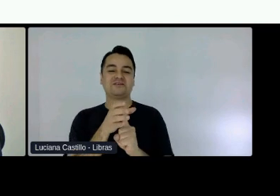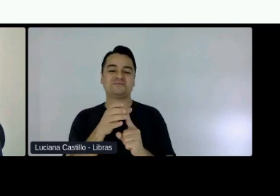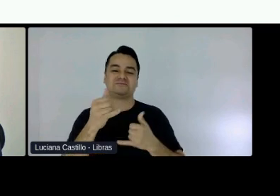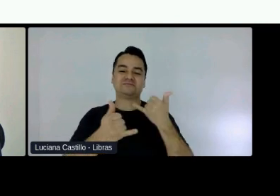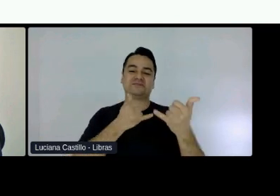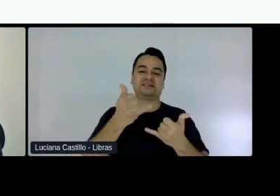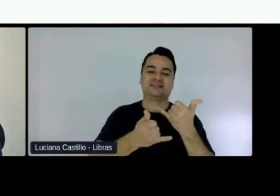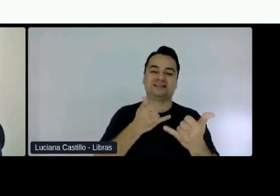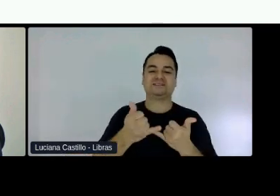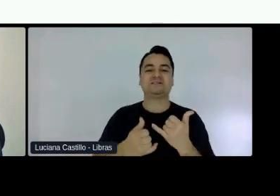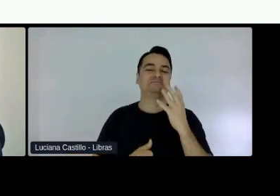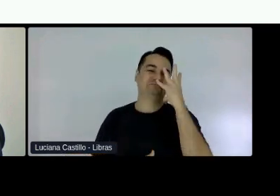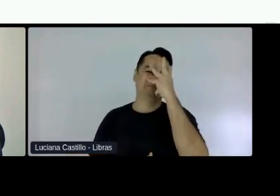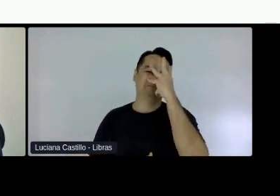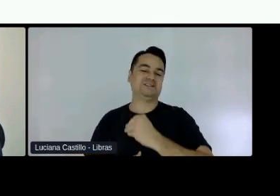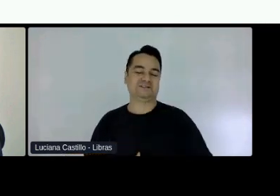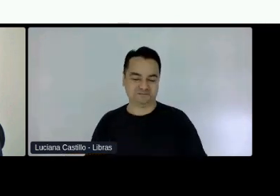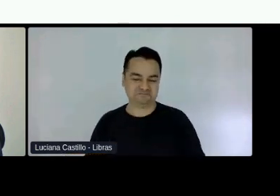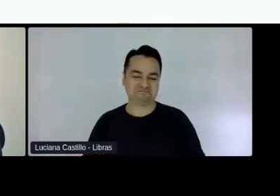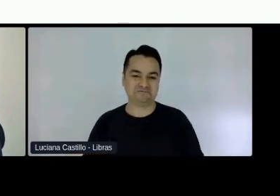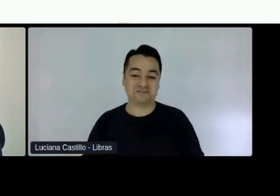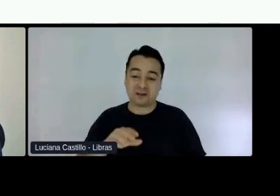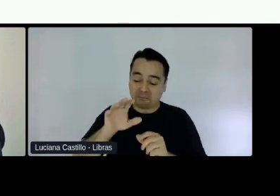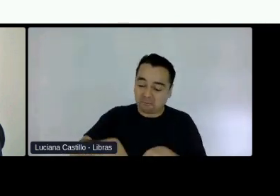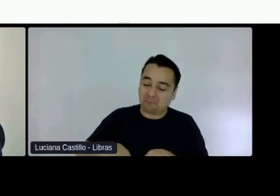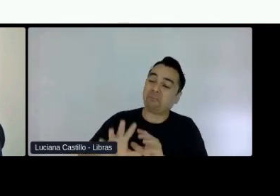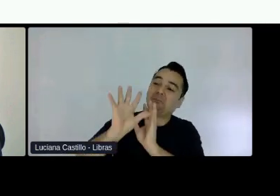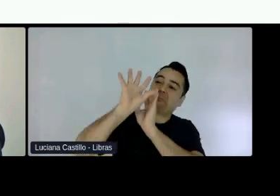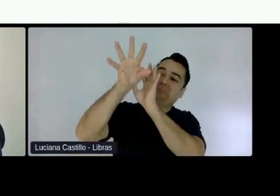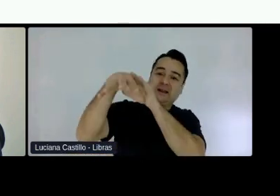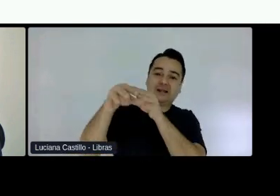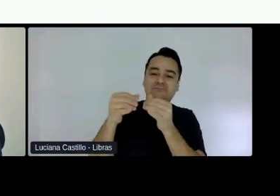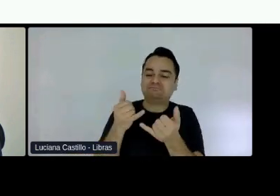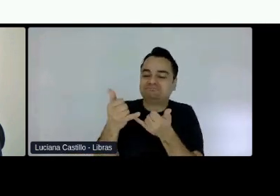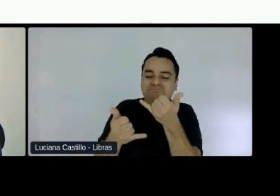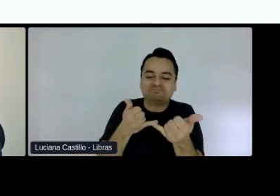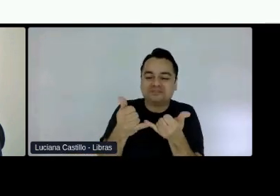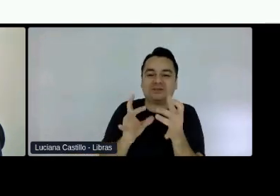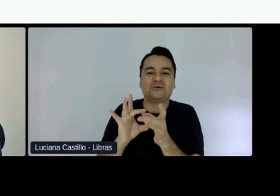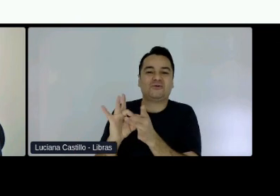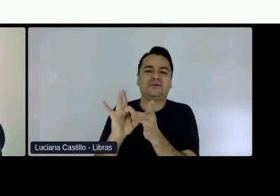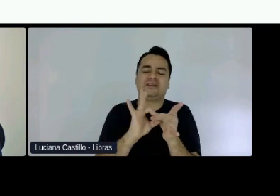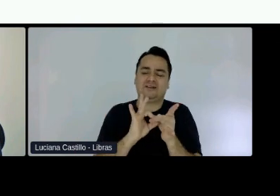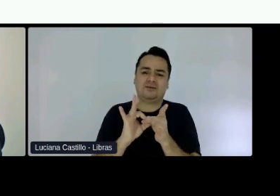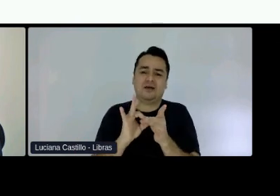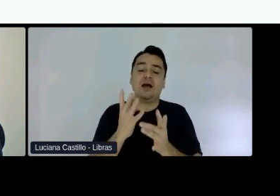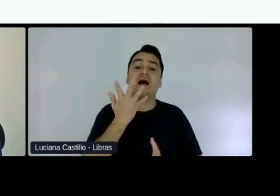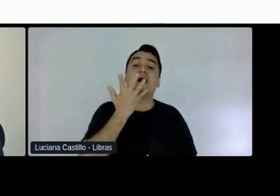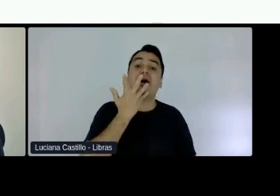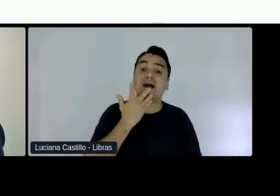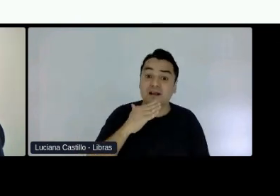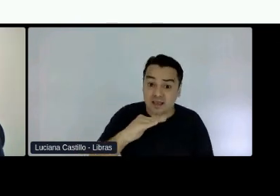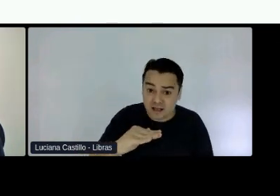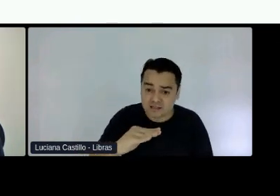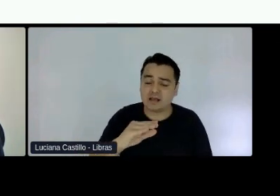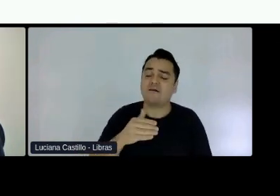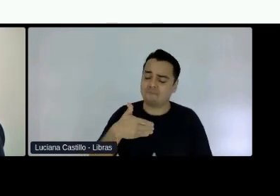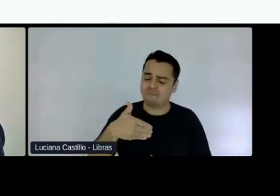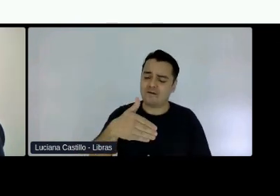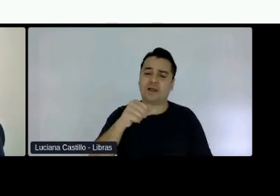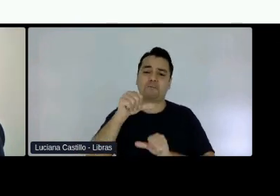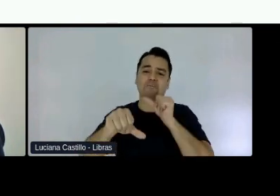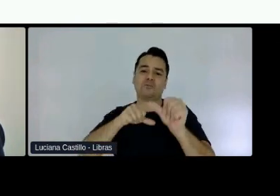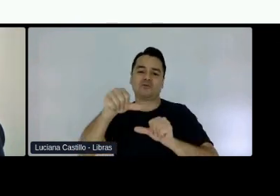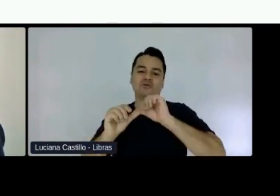com eles de basquete. Então, é um pouco sobre isso. As crianças mudam o mundo e a